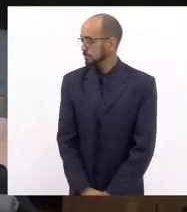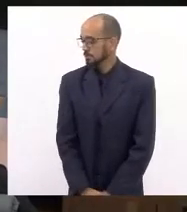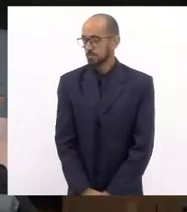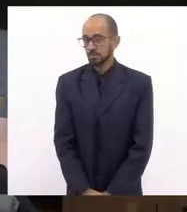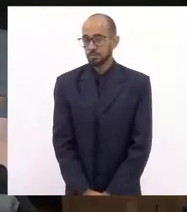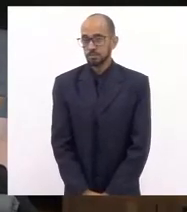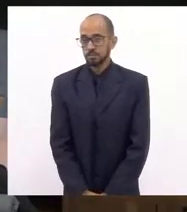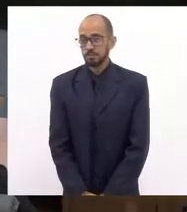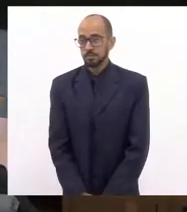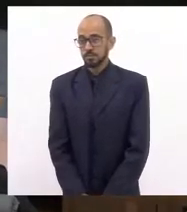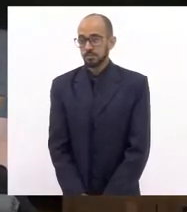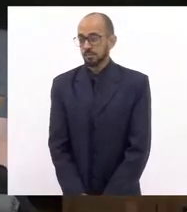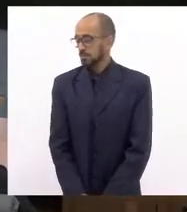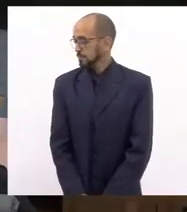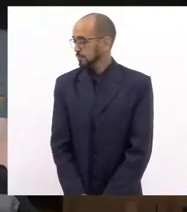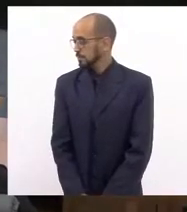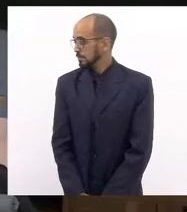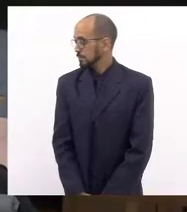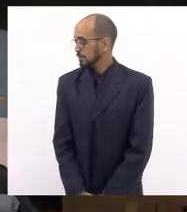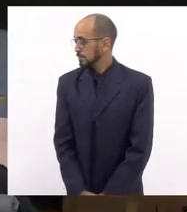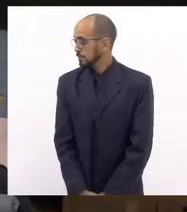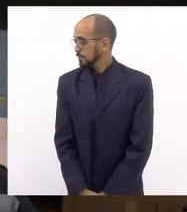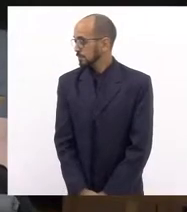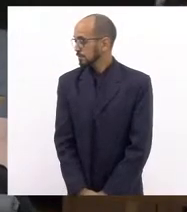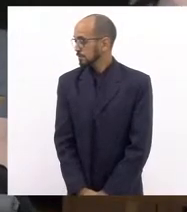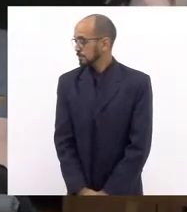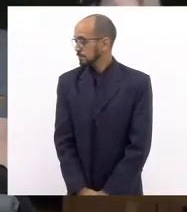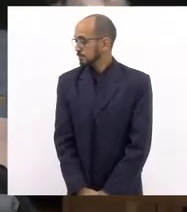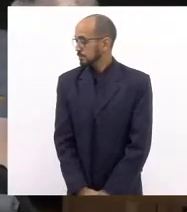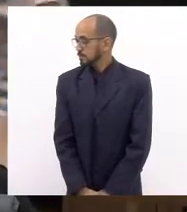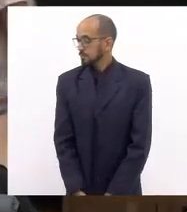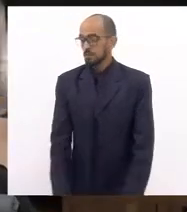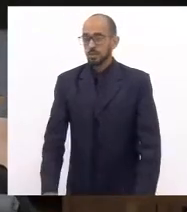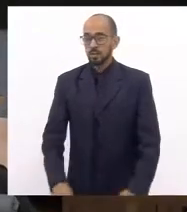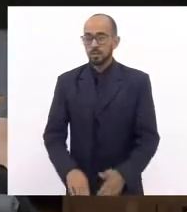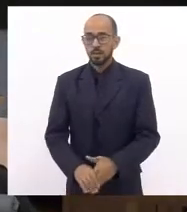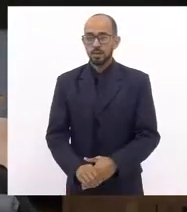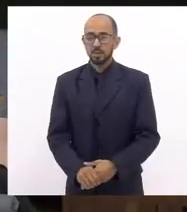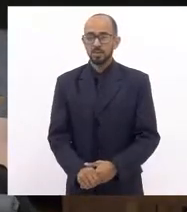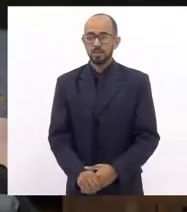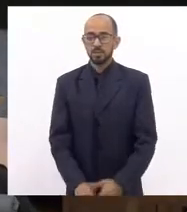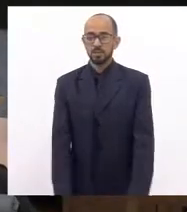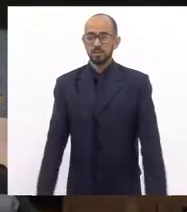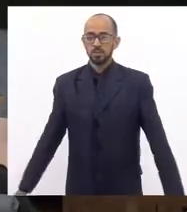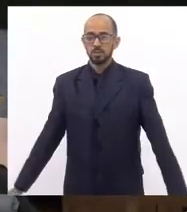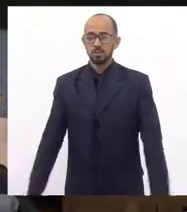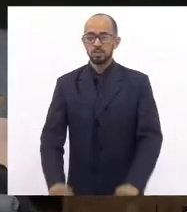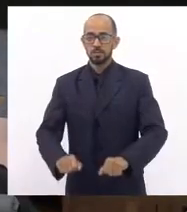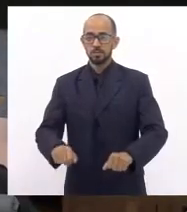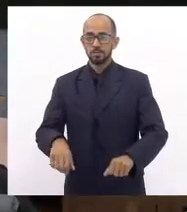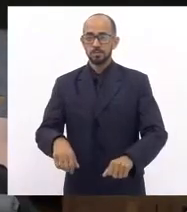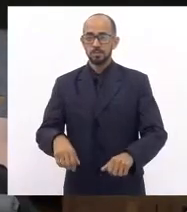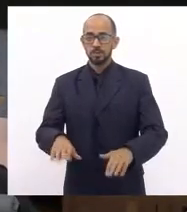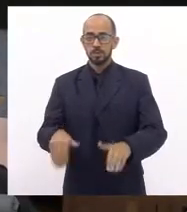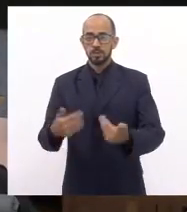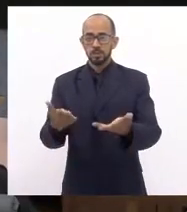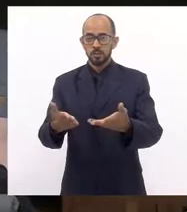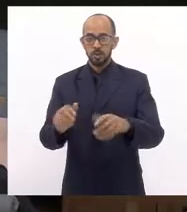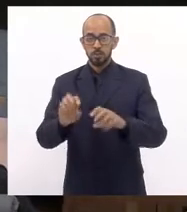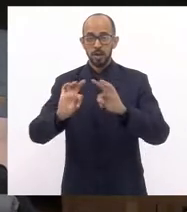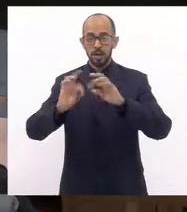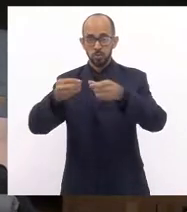Saúde a todos, boa tarde, boa noite. Nesta noite especial, ressaltamos a importância destes que contribuem